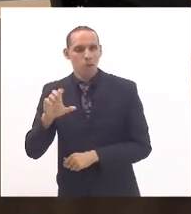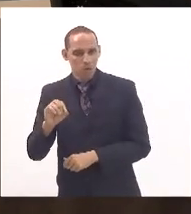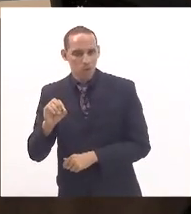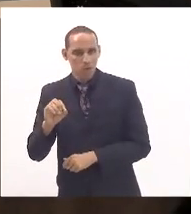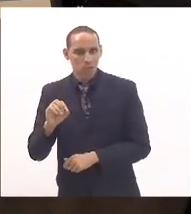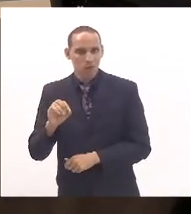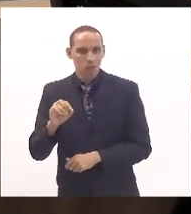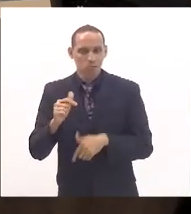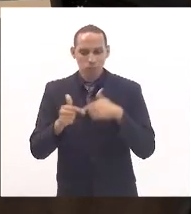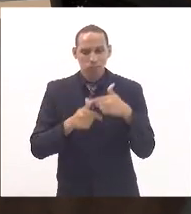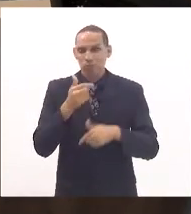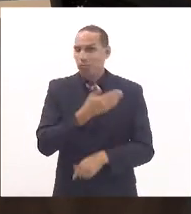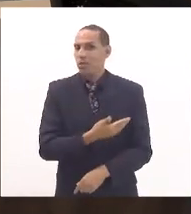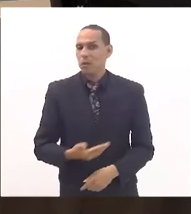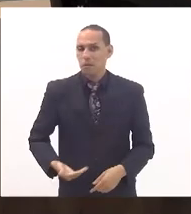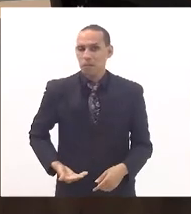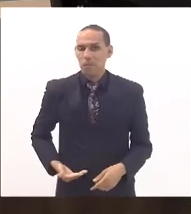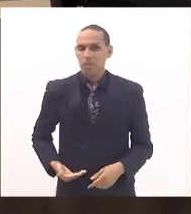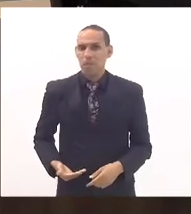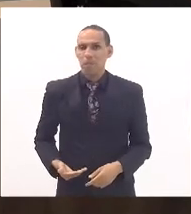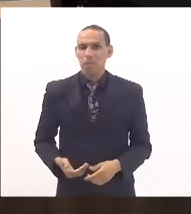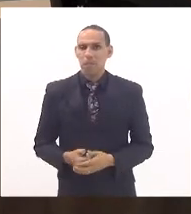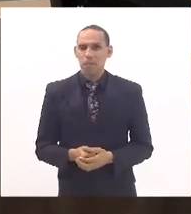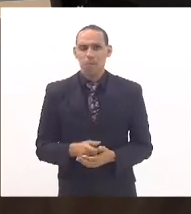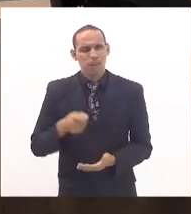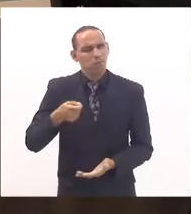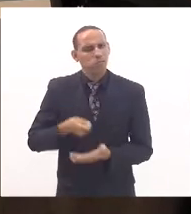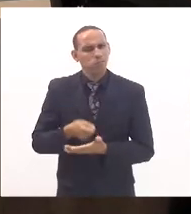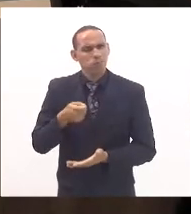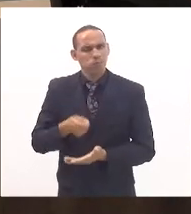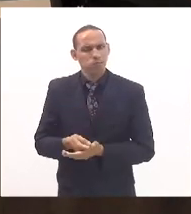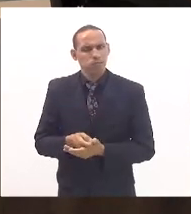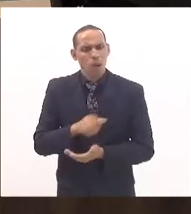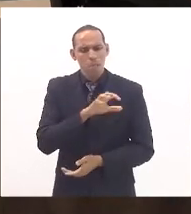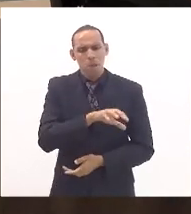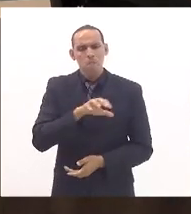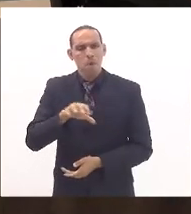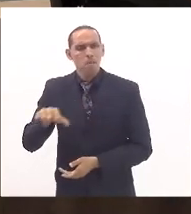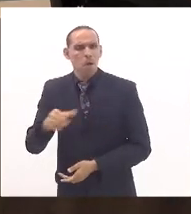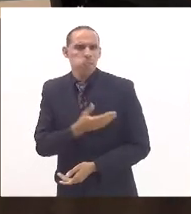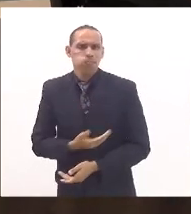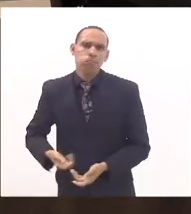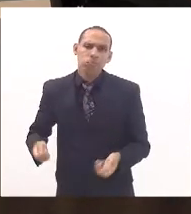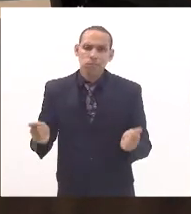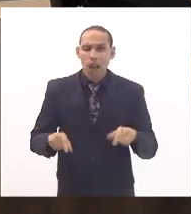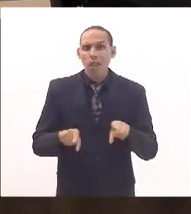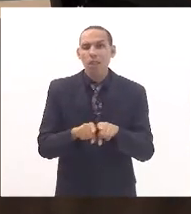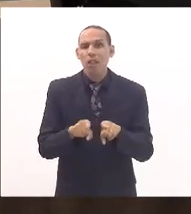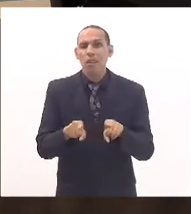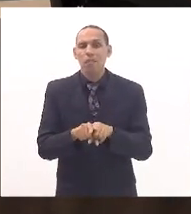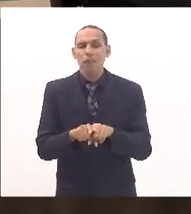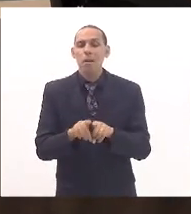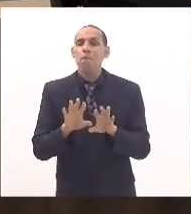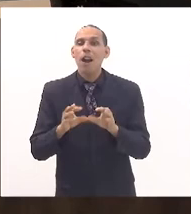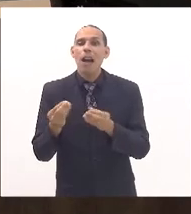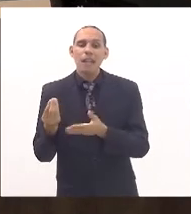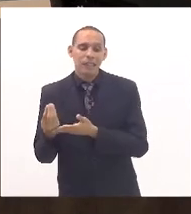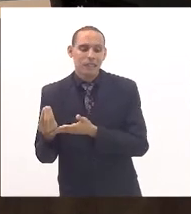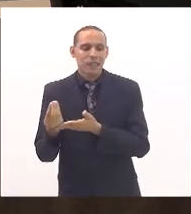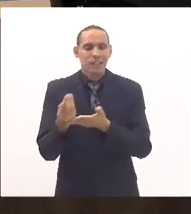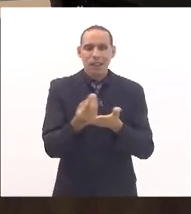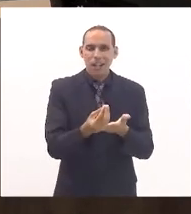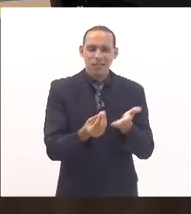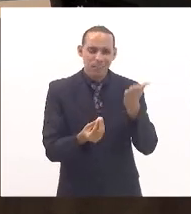de serviço público, um polo decisório de instâncias públicas, mas também a doação que Vossa